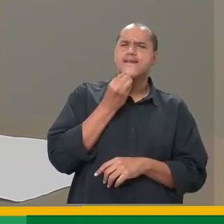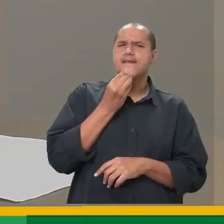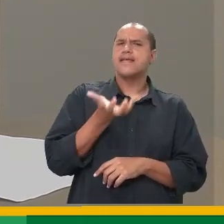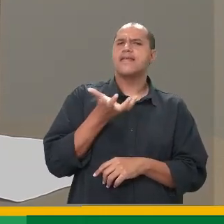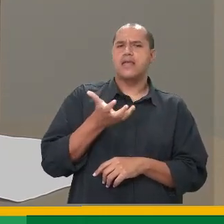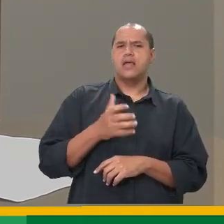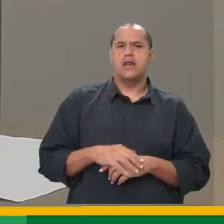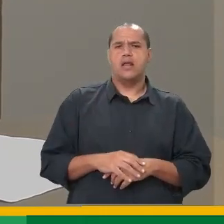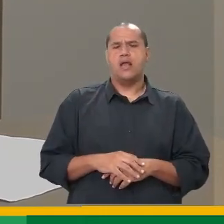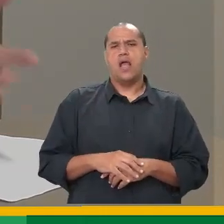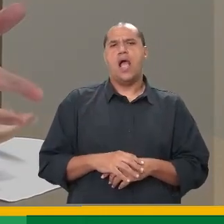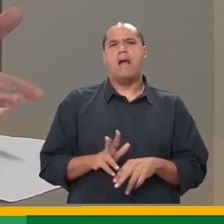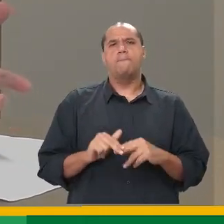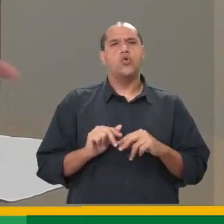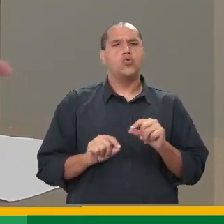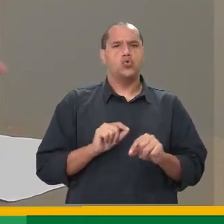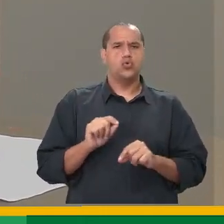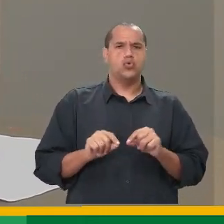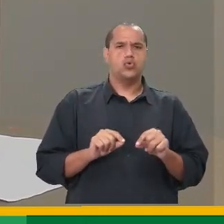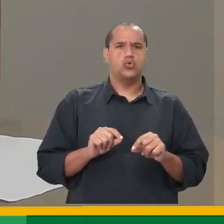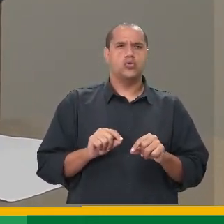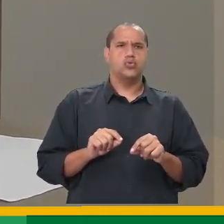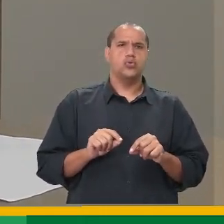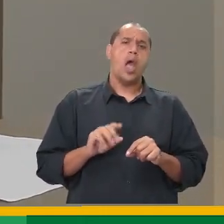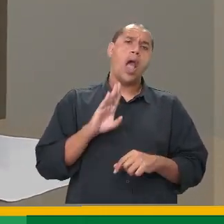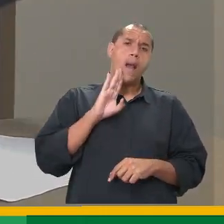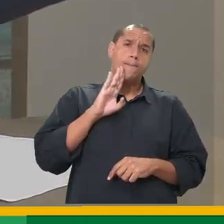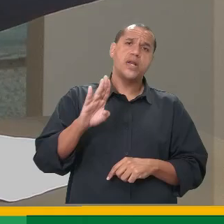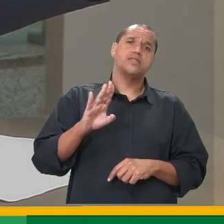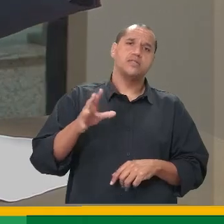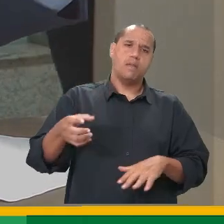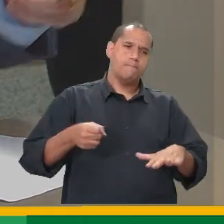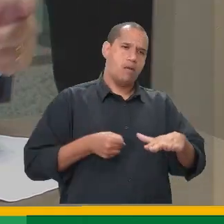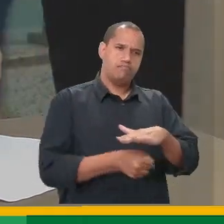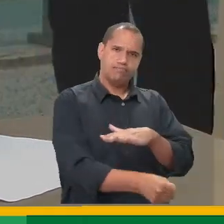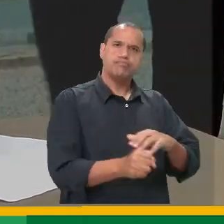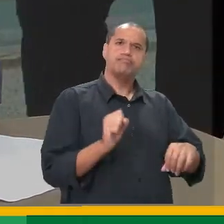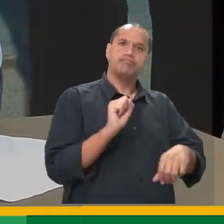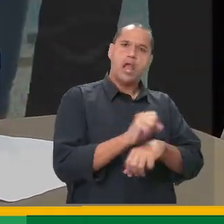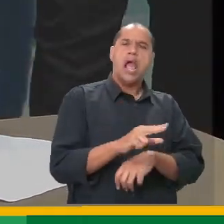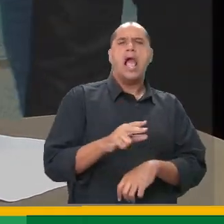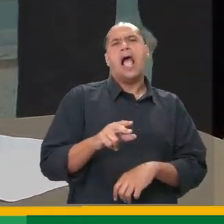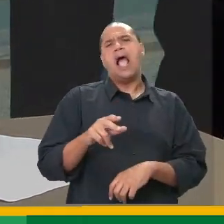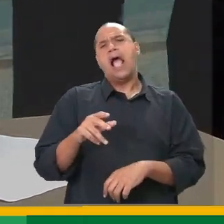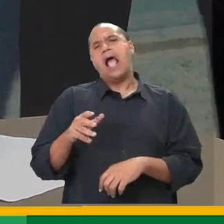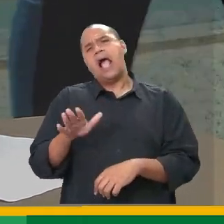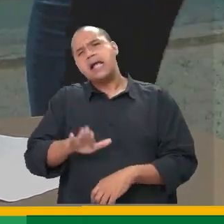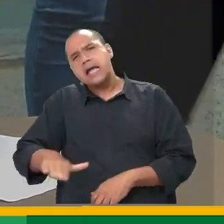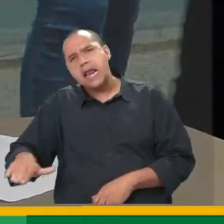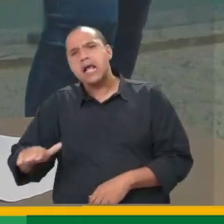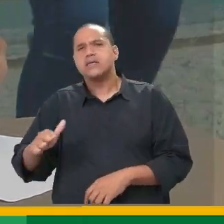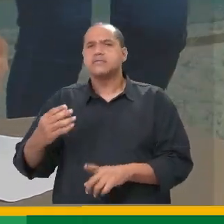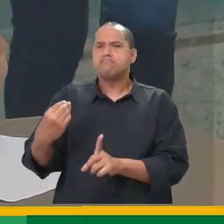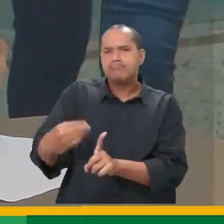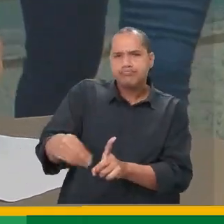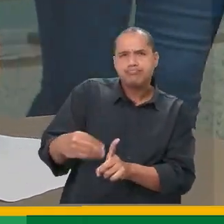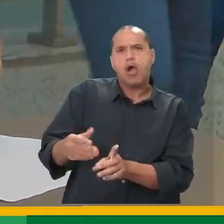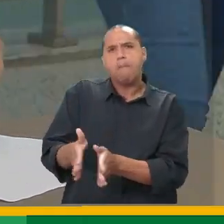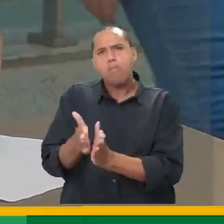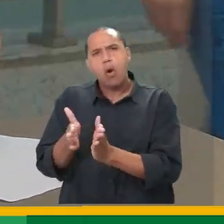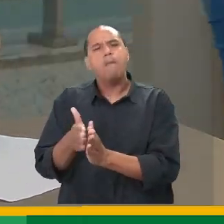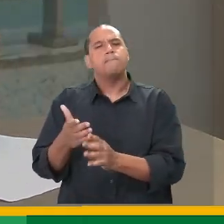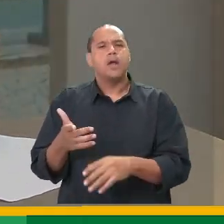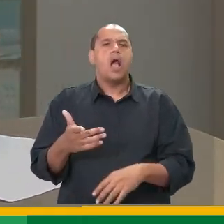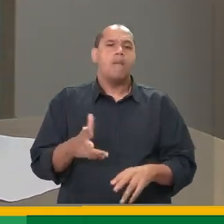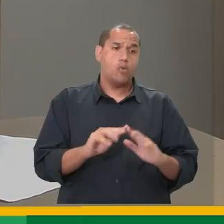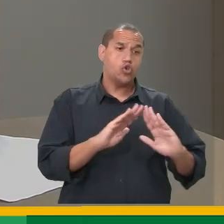por crianças vulneráveis que normalmente com quem eles trabalham então não tá na escola a escola estadual ter a